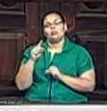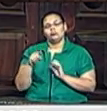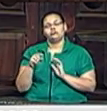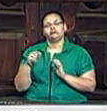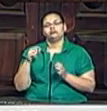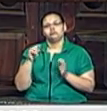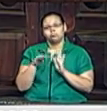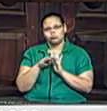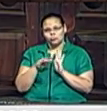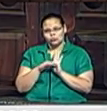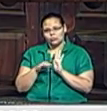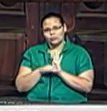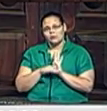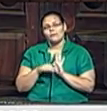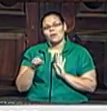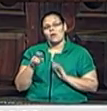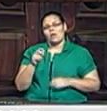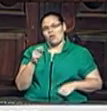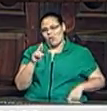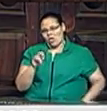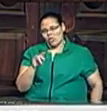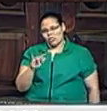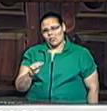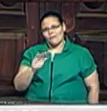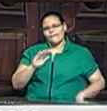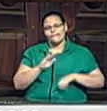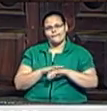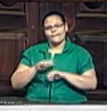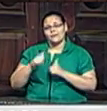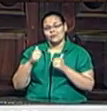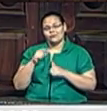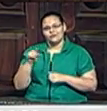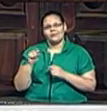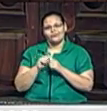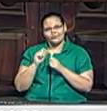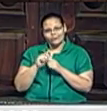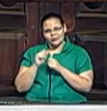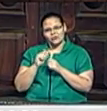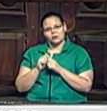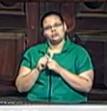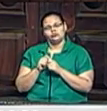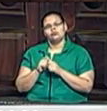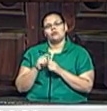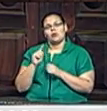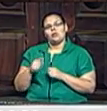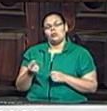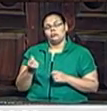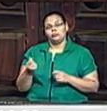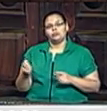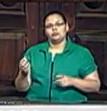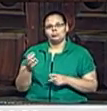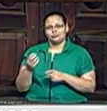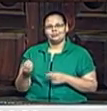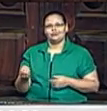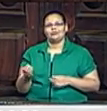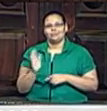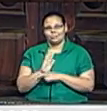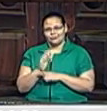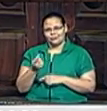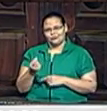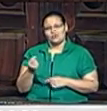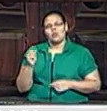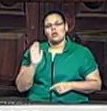programa Renda Melhor. Ora, quando você faz o complemento da renda, você está